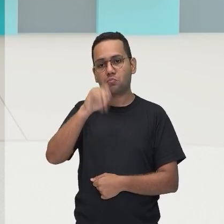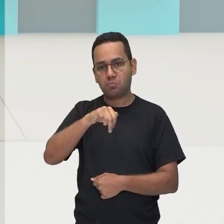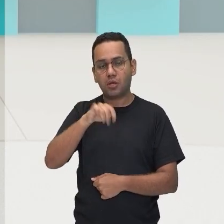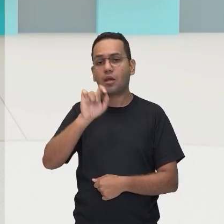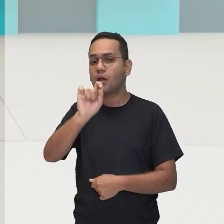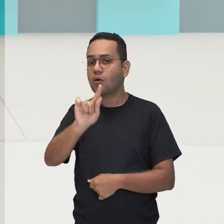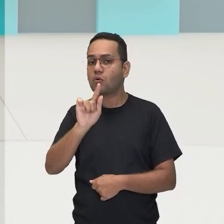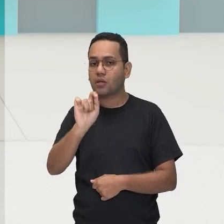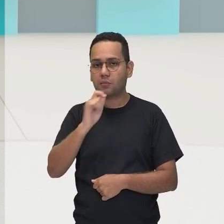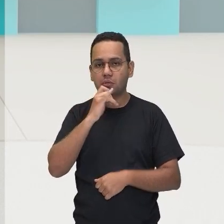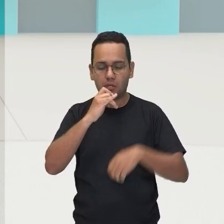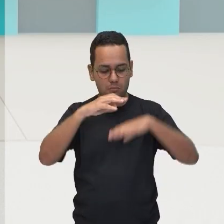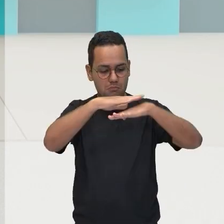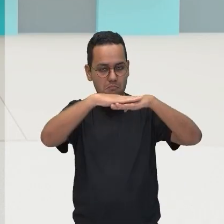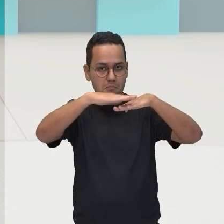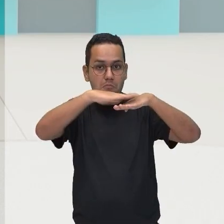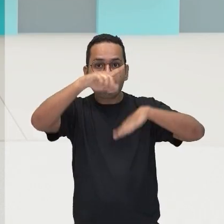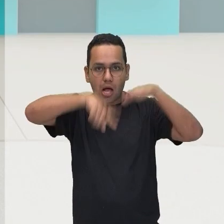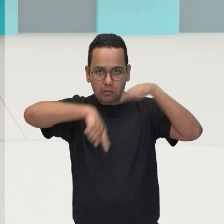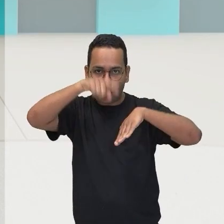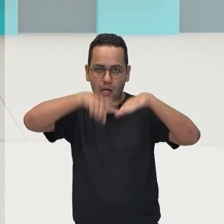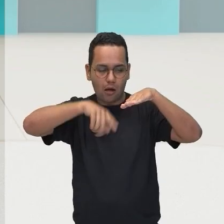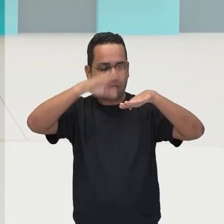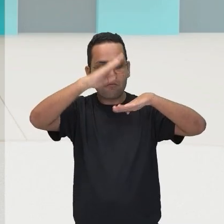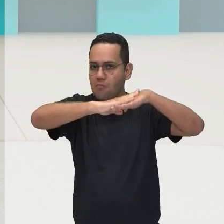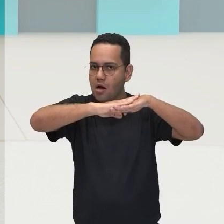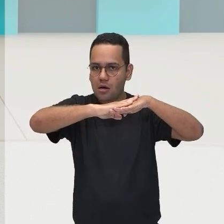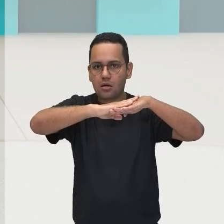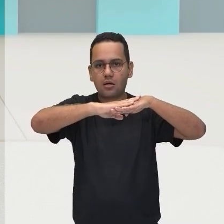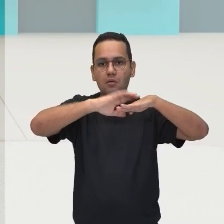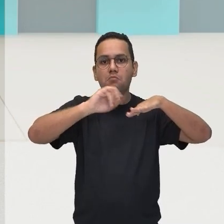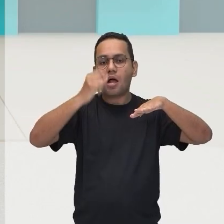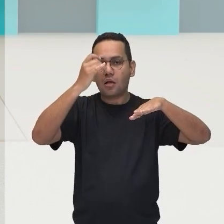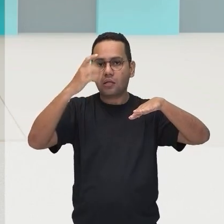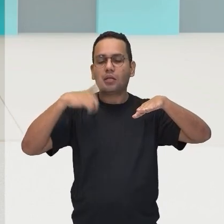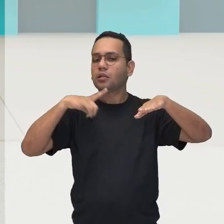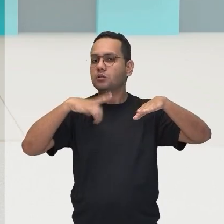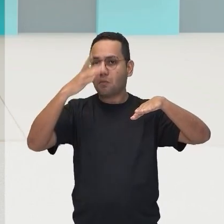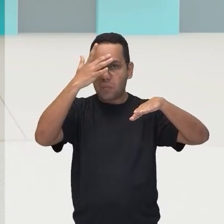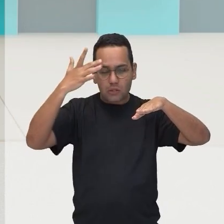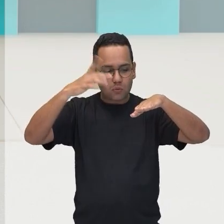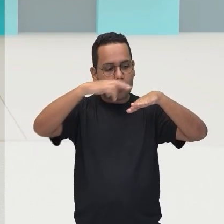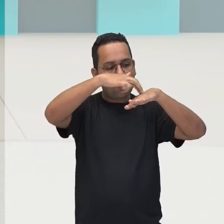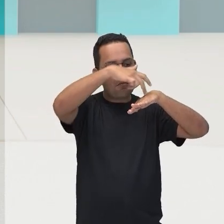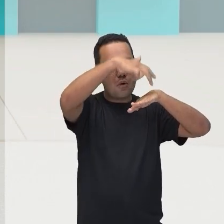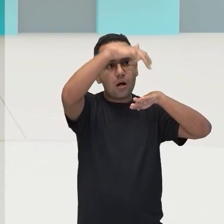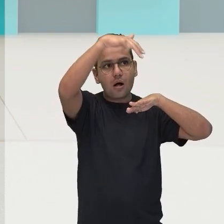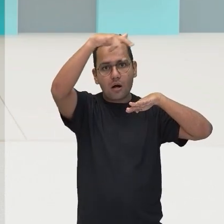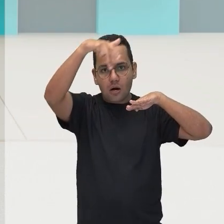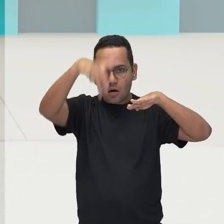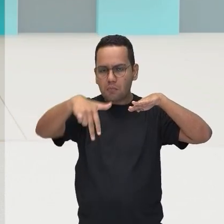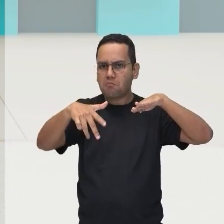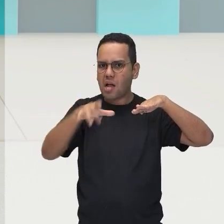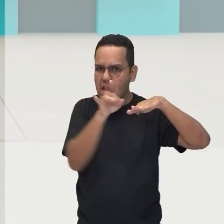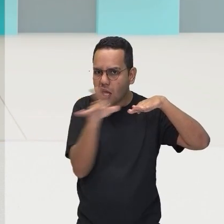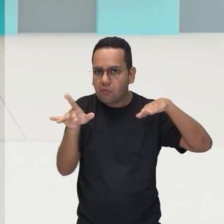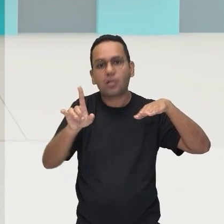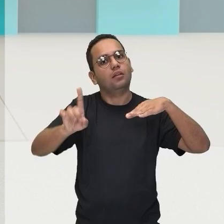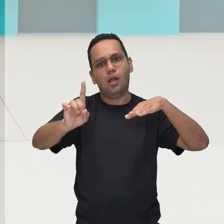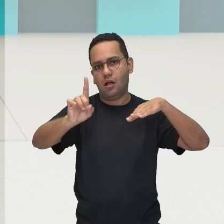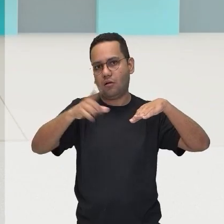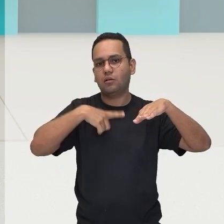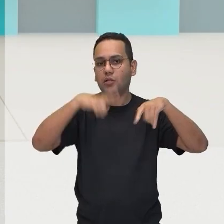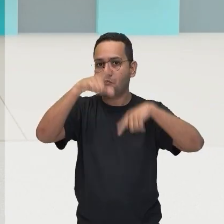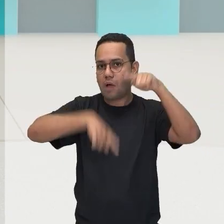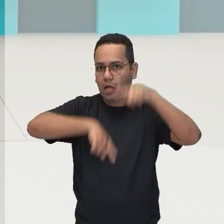esse equipamento de segurança, presa a esse equipamento de segurança, esse cabo, né, essa corda, que vai estar presa ali ou nos